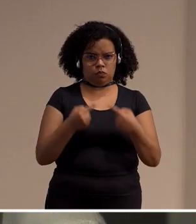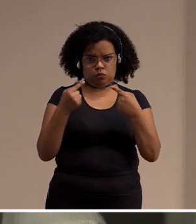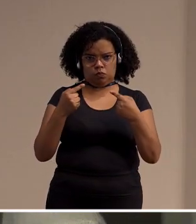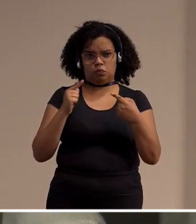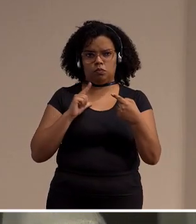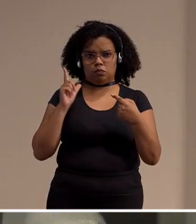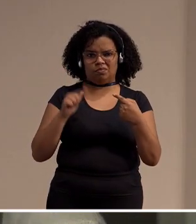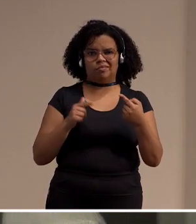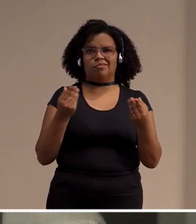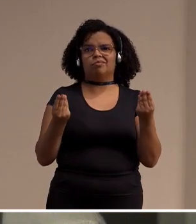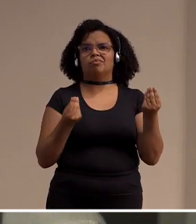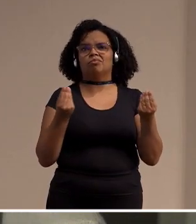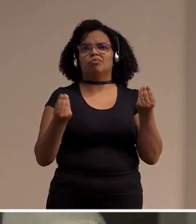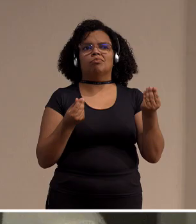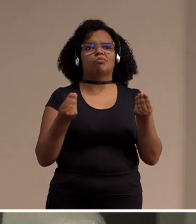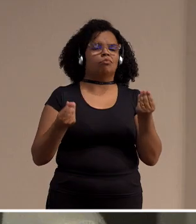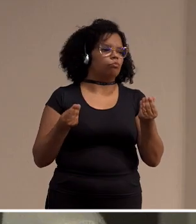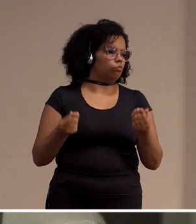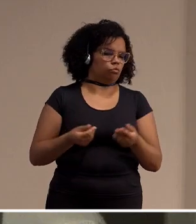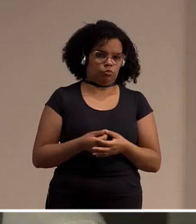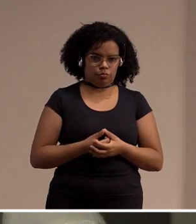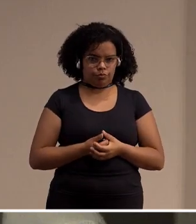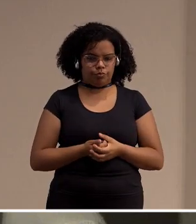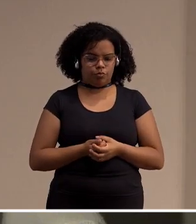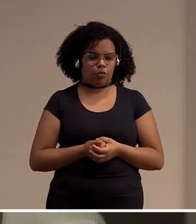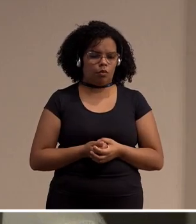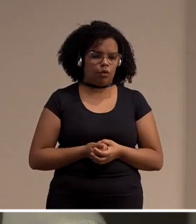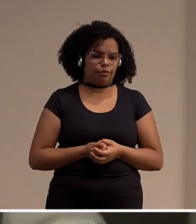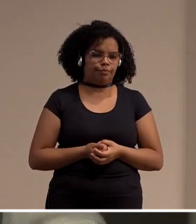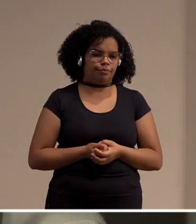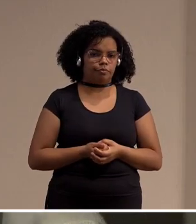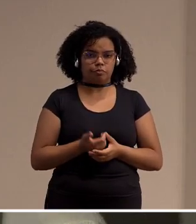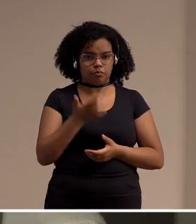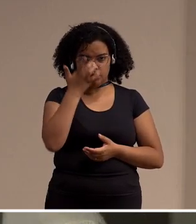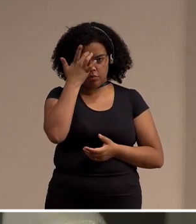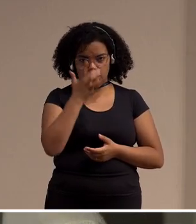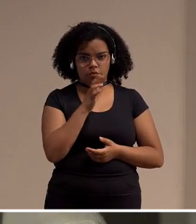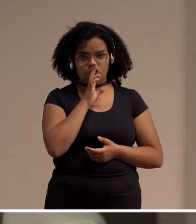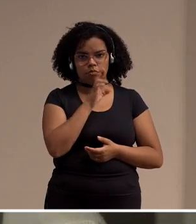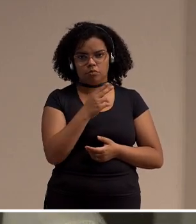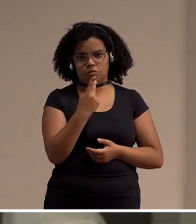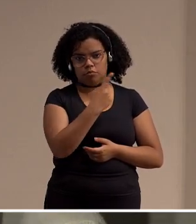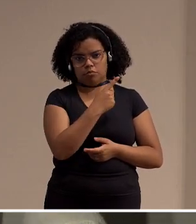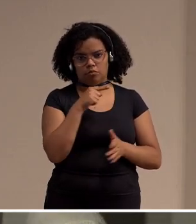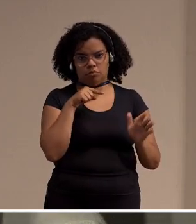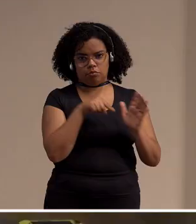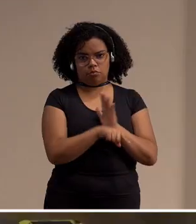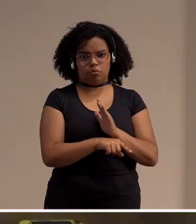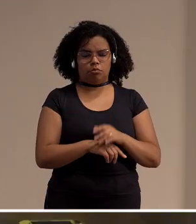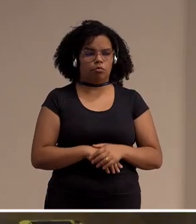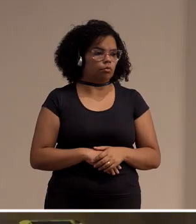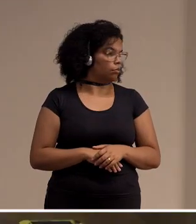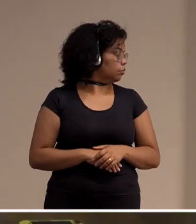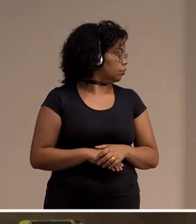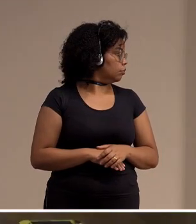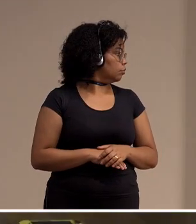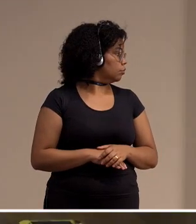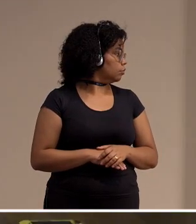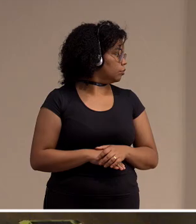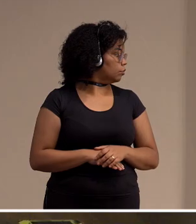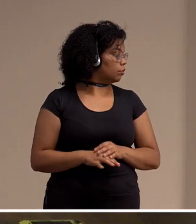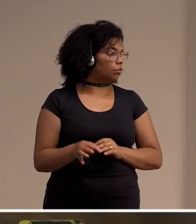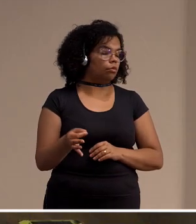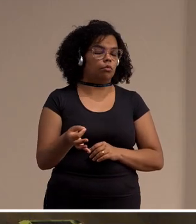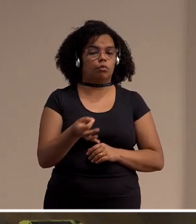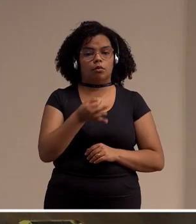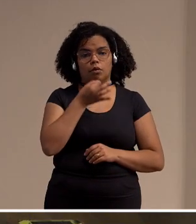uma espécie de insurreição nesse sentido, talvez. Seja por aí. Mas não sei se eu respondi a tua pergunta. Mas só um comentário sobre isso